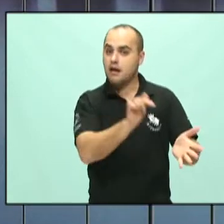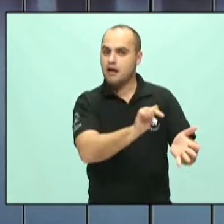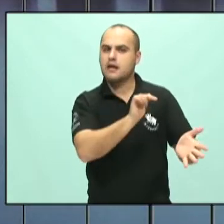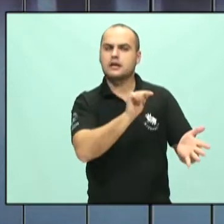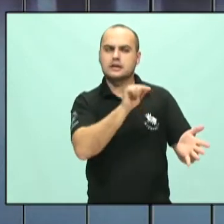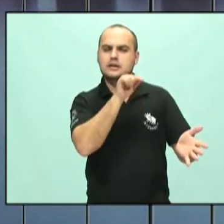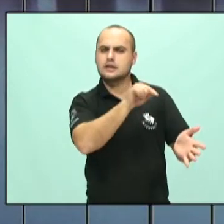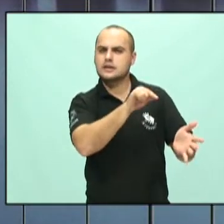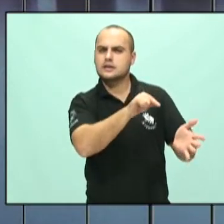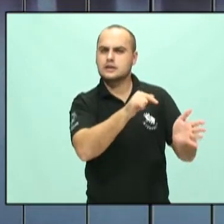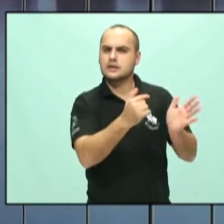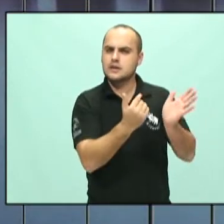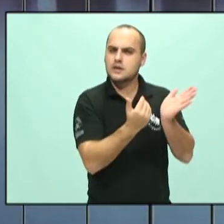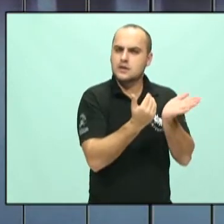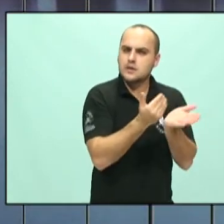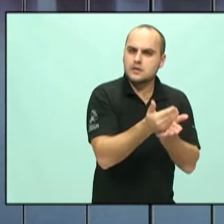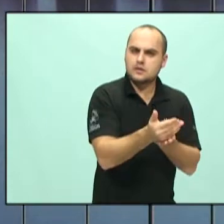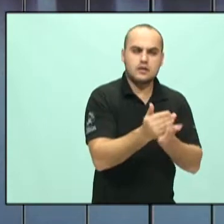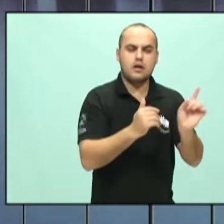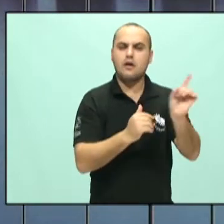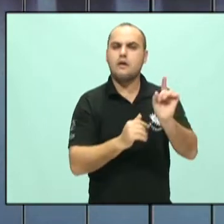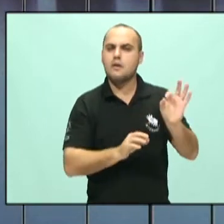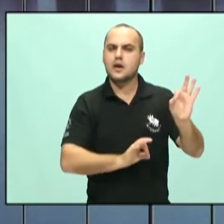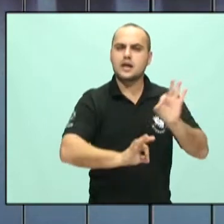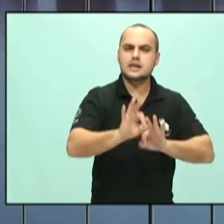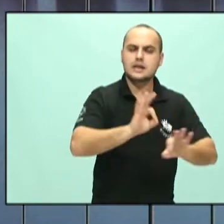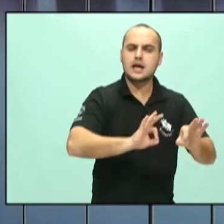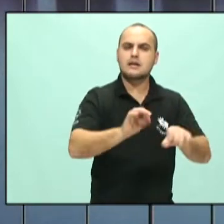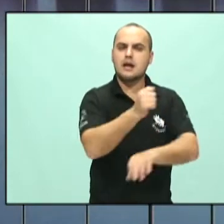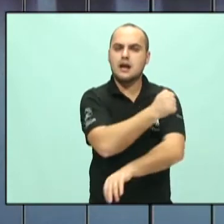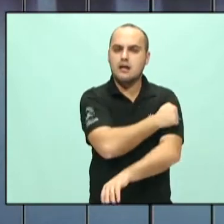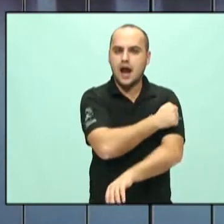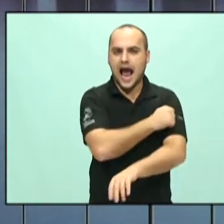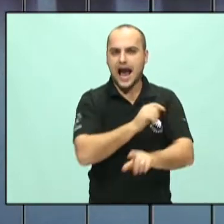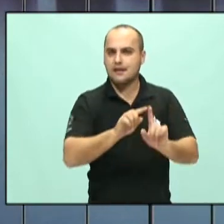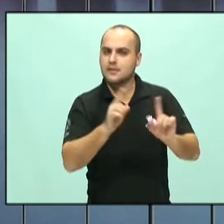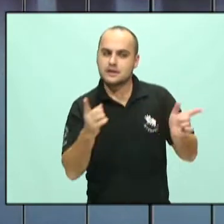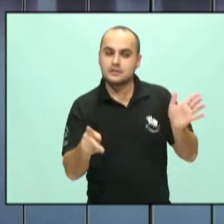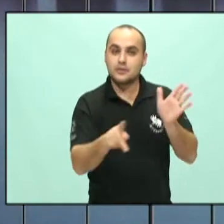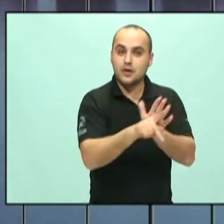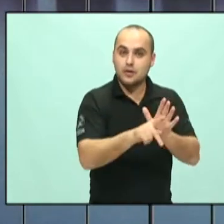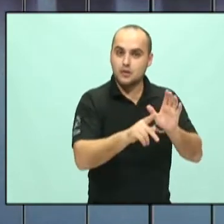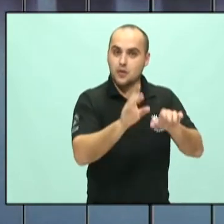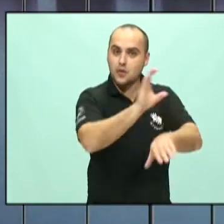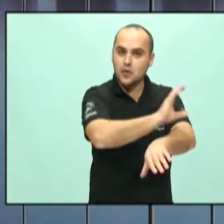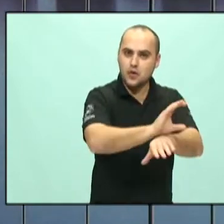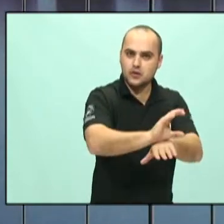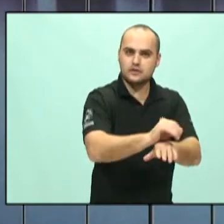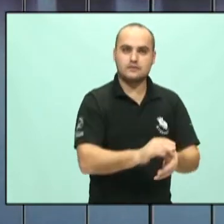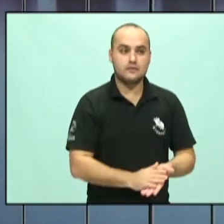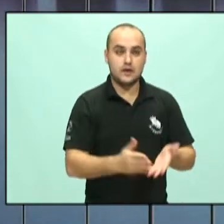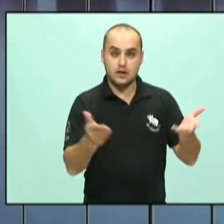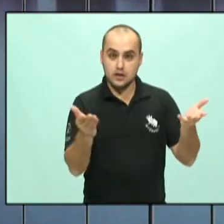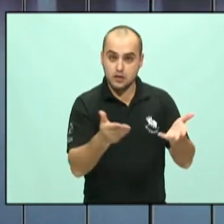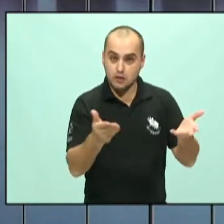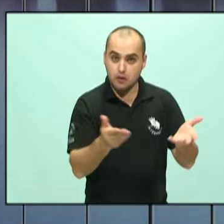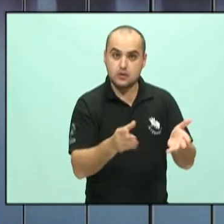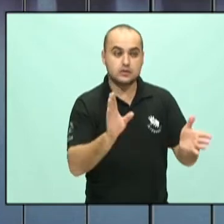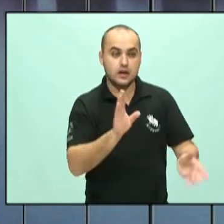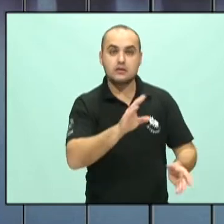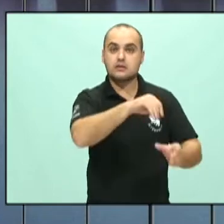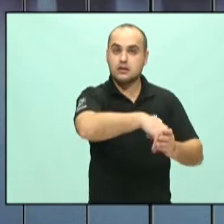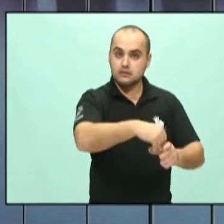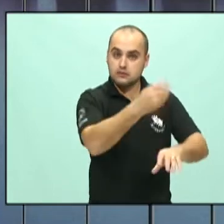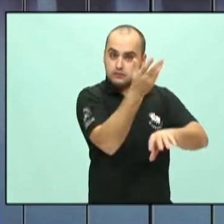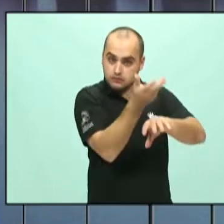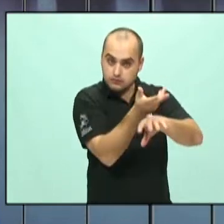como não sendo organizado pelos alunos, mas sim como uma ação do próprio curso, e hoje ele faz parte da própria matriz do curso de